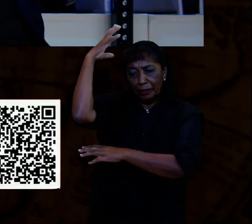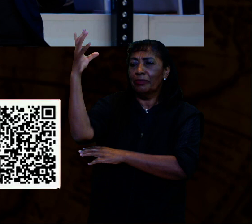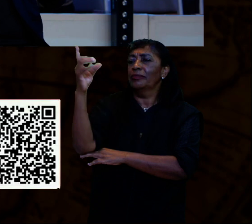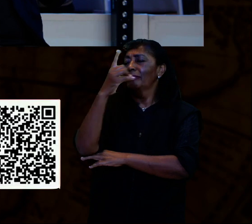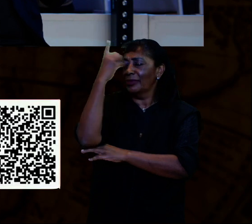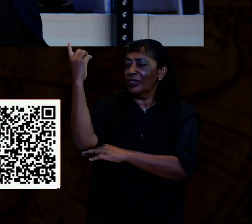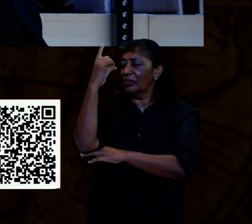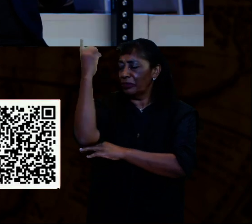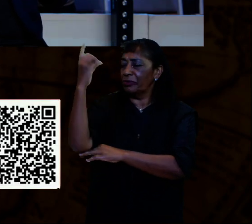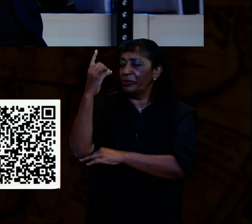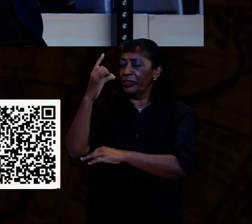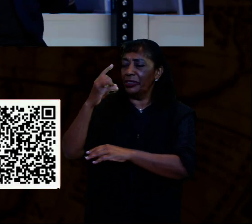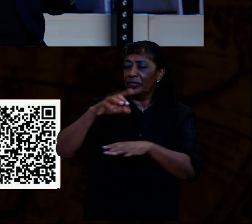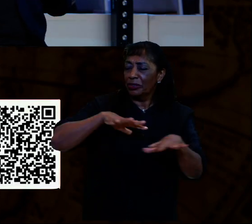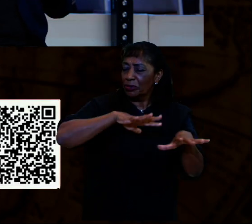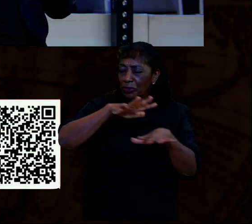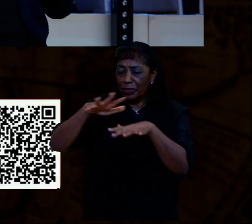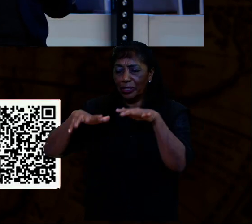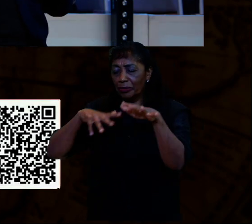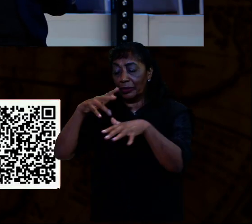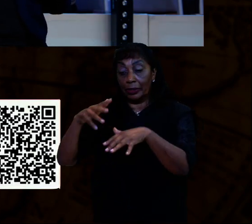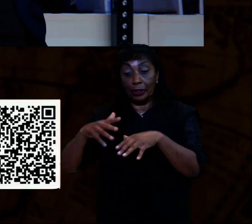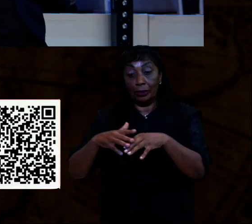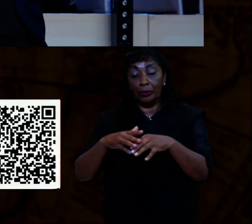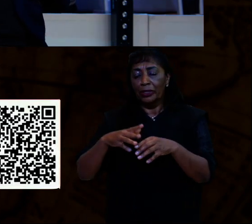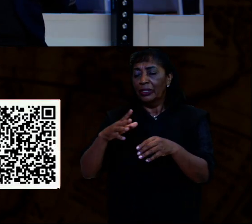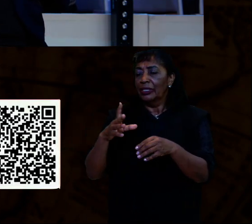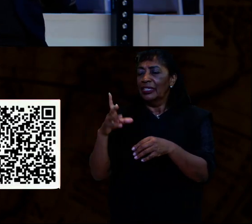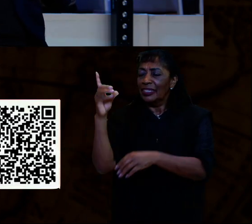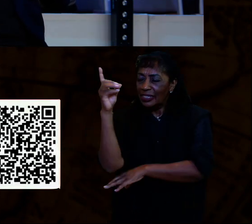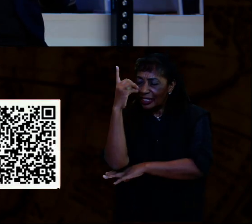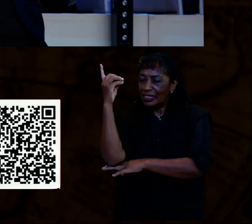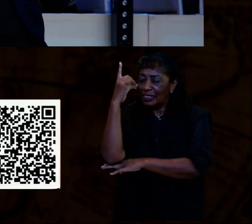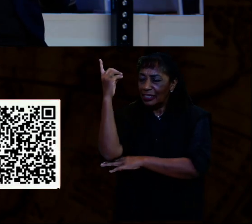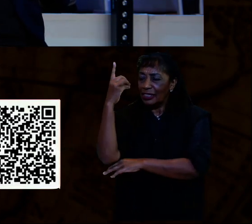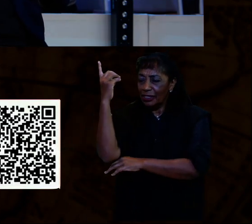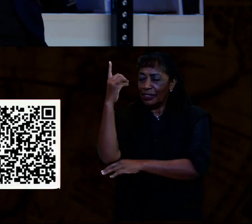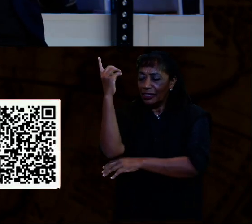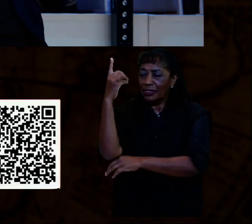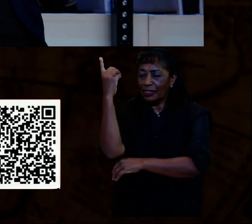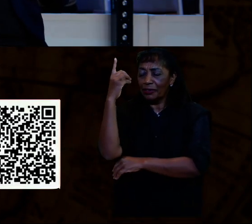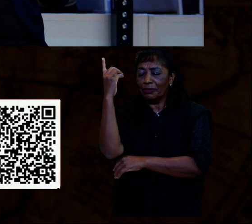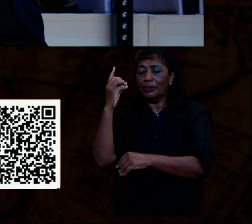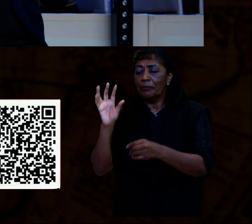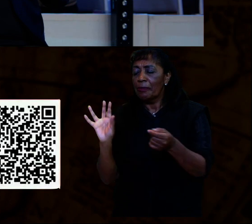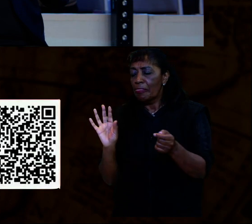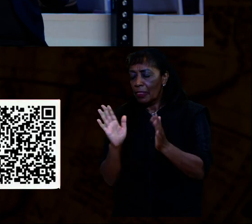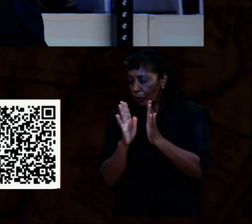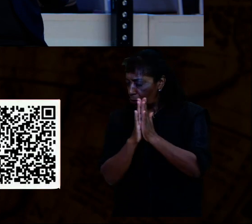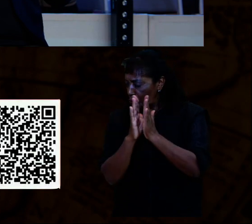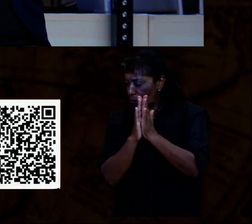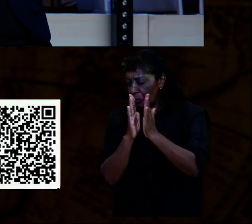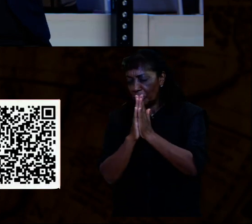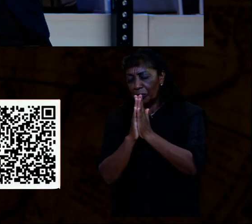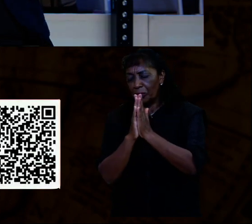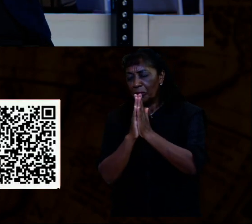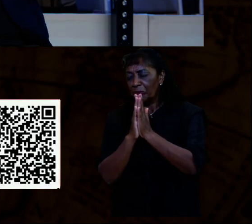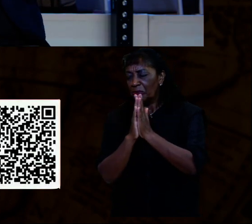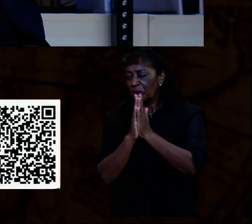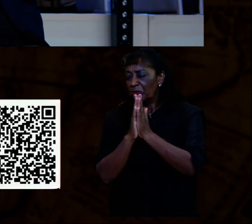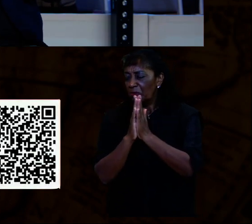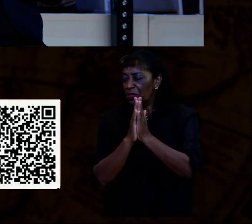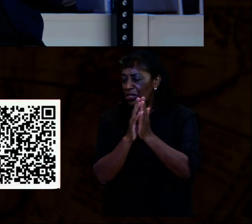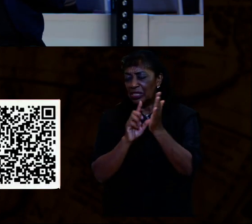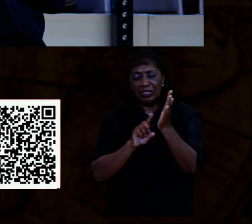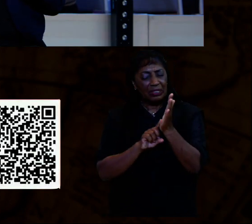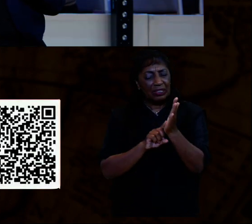acontecendo, e aí ele faz uma oração. E naquela oração ele diz assim: quem somos